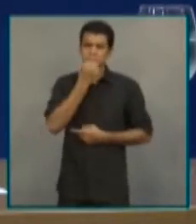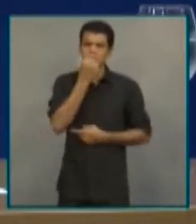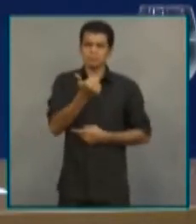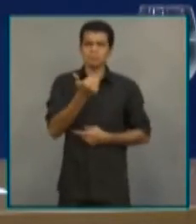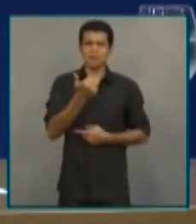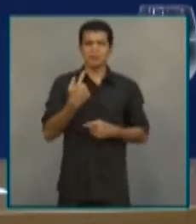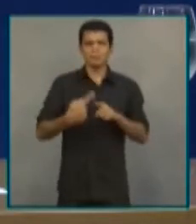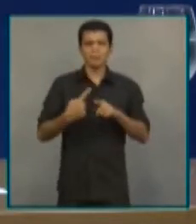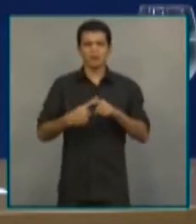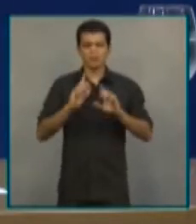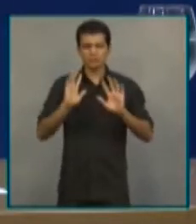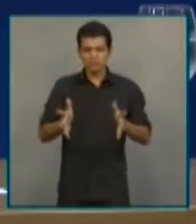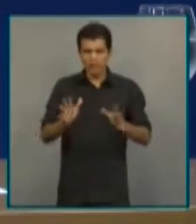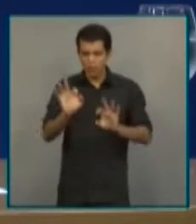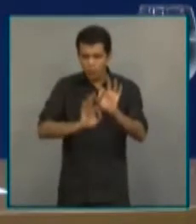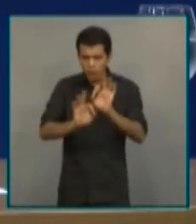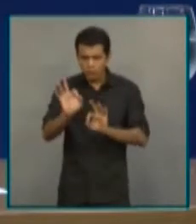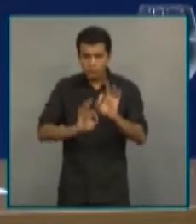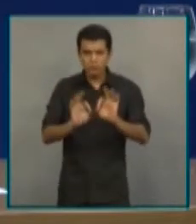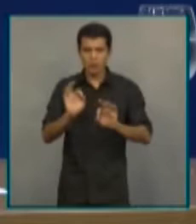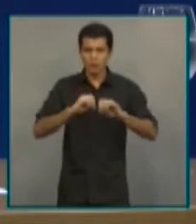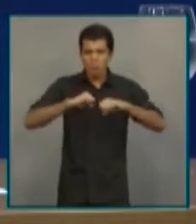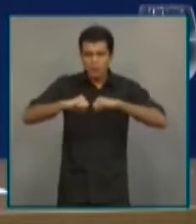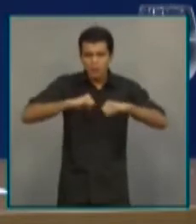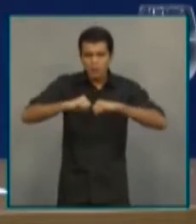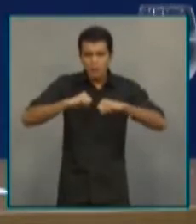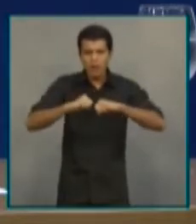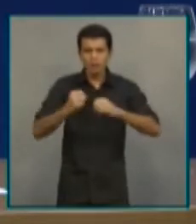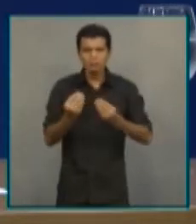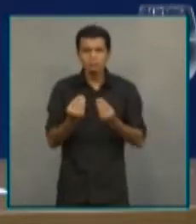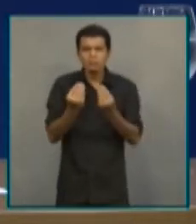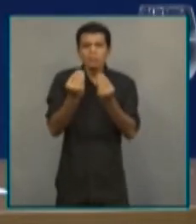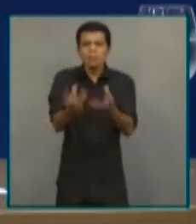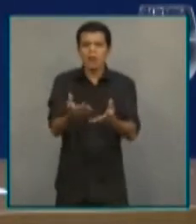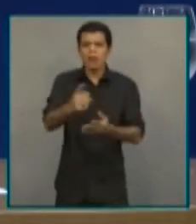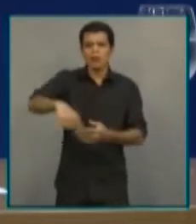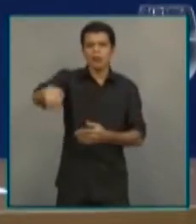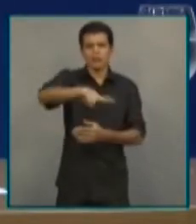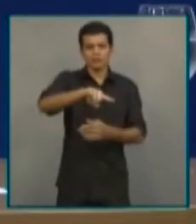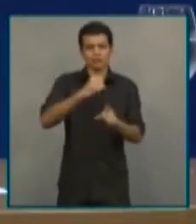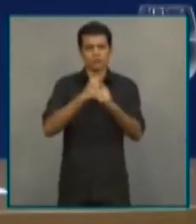poder colaborar com o embate de ideias,